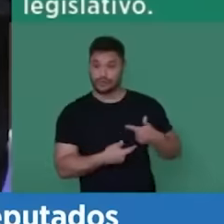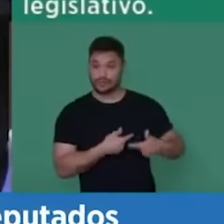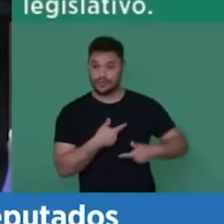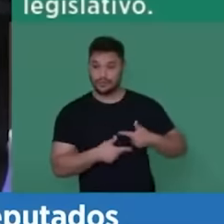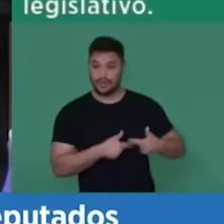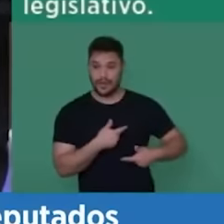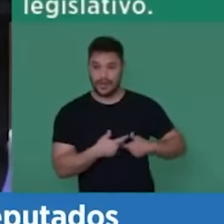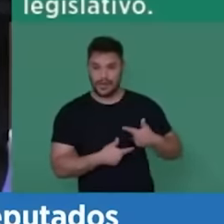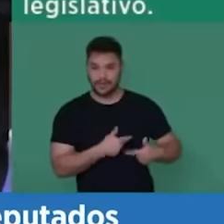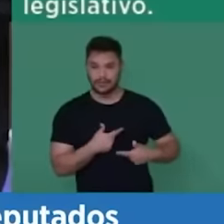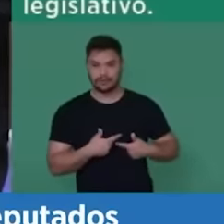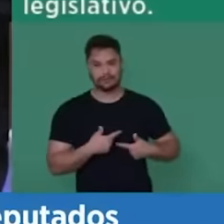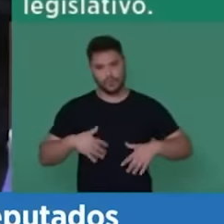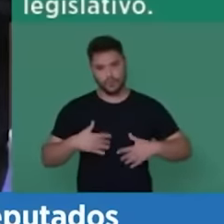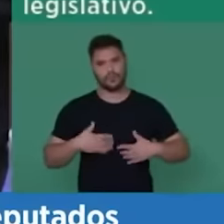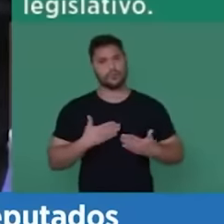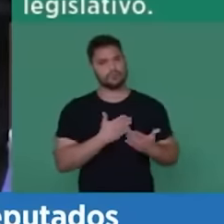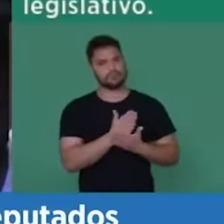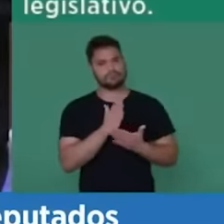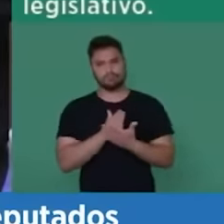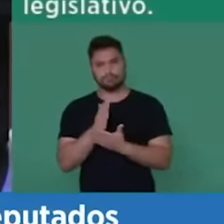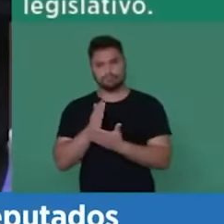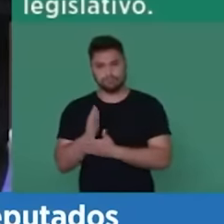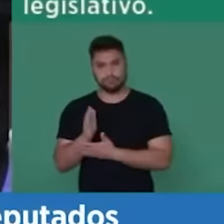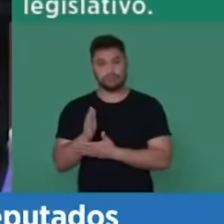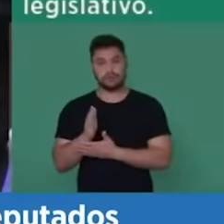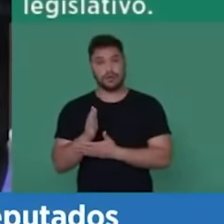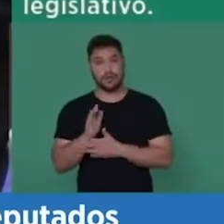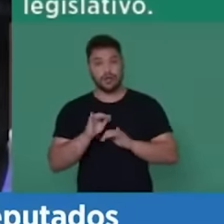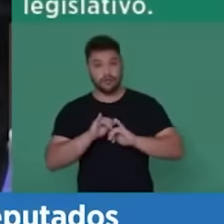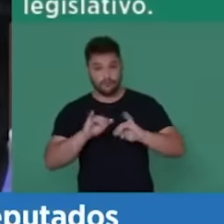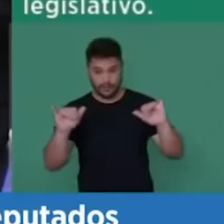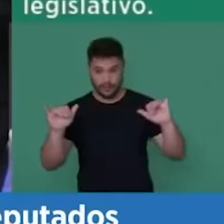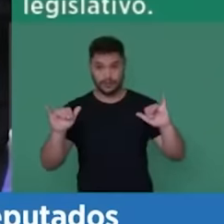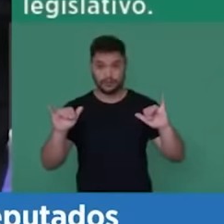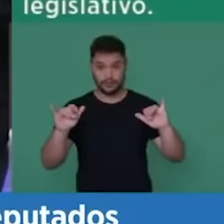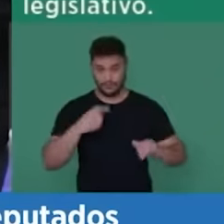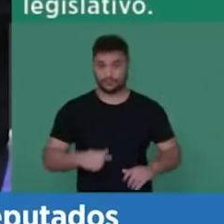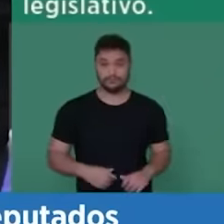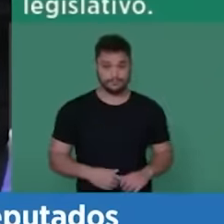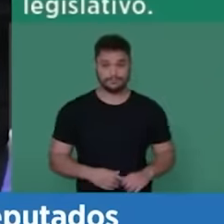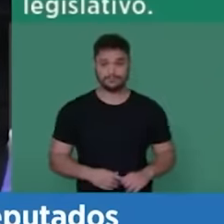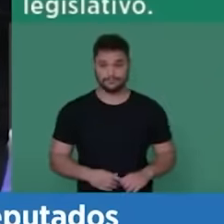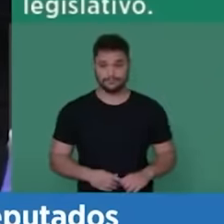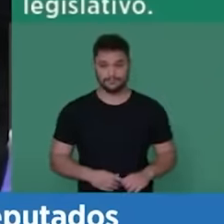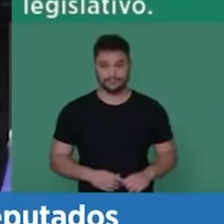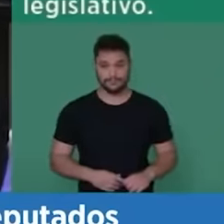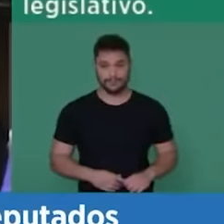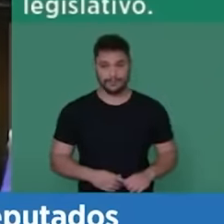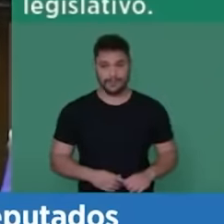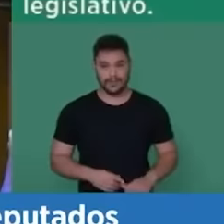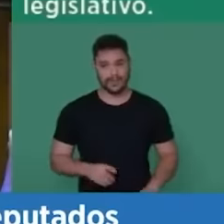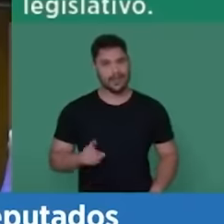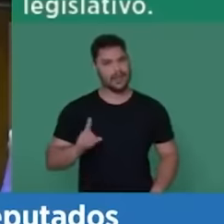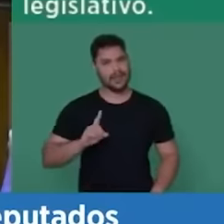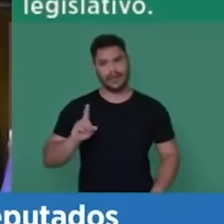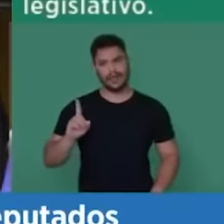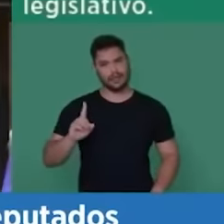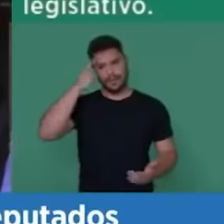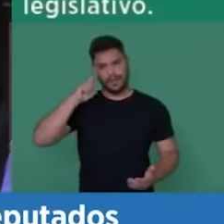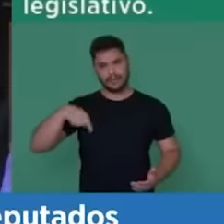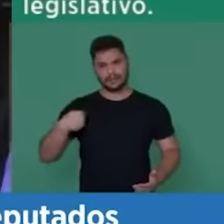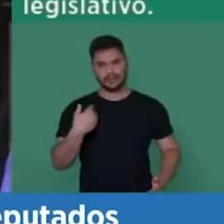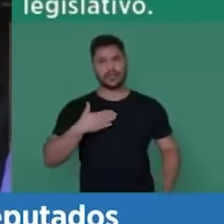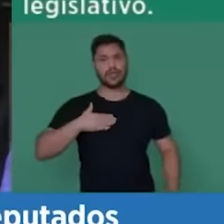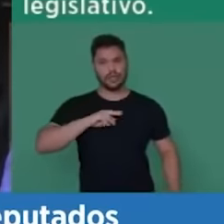ritmo de entregas e realizações, deixo aqui, humildemente, um importante recado. Não subestimem esta mesa